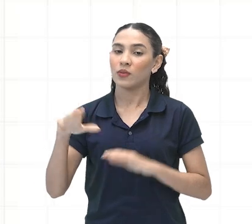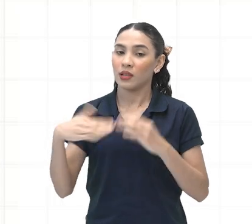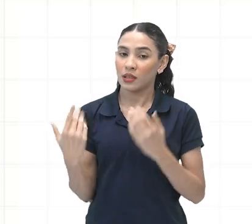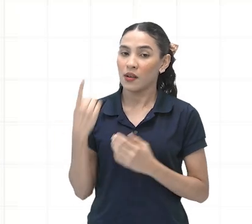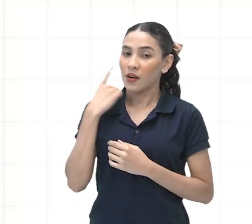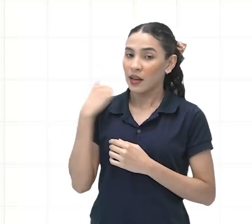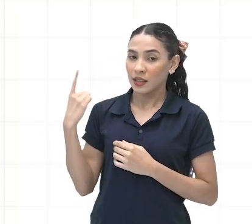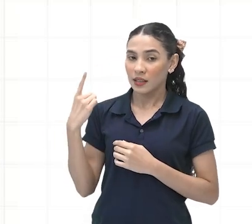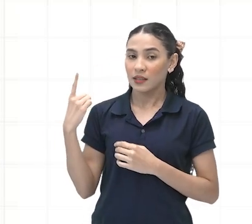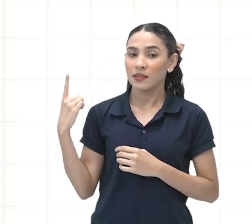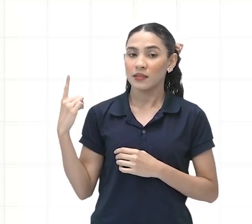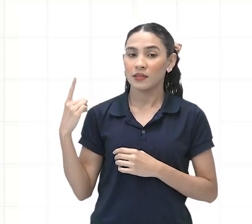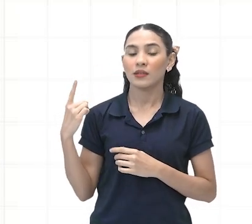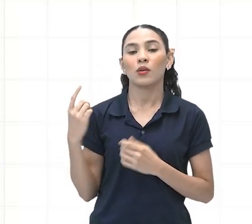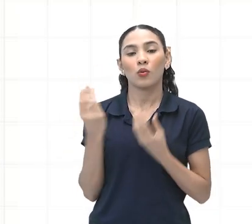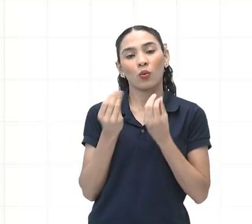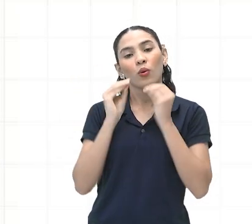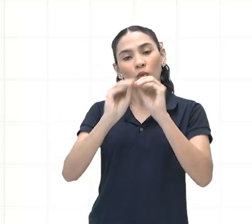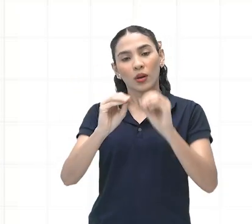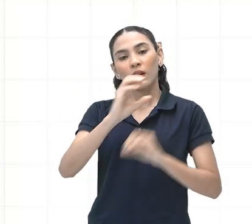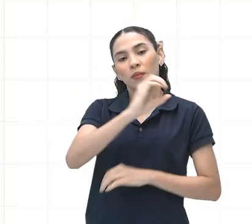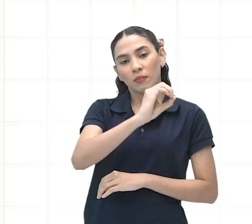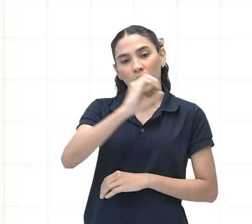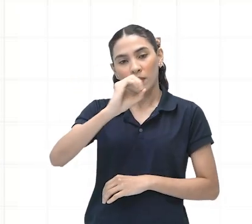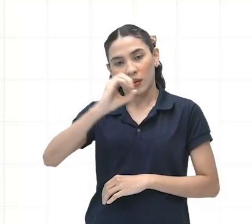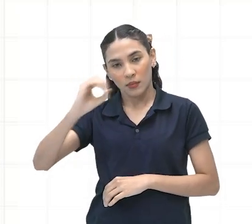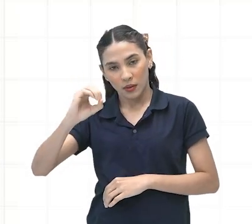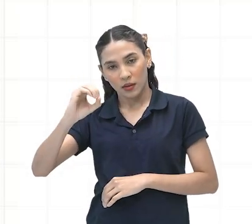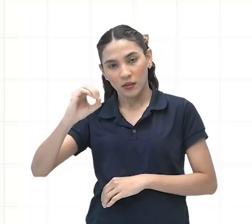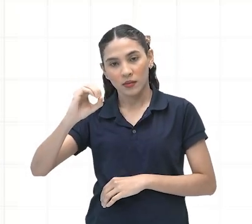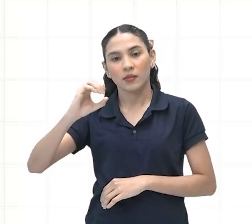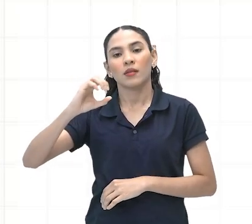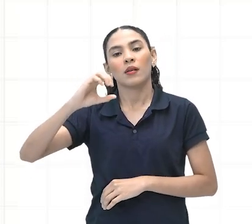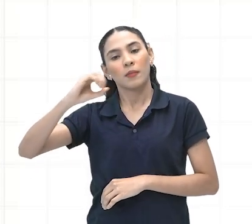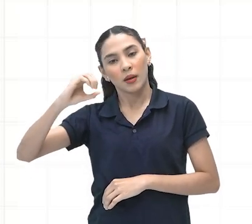esses espaços nós completamos com 0.